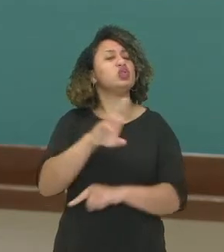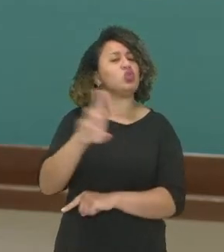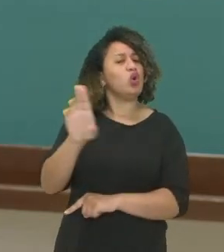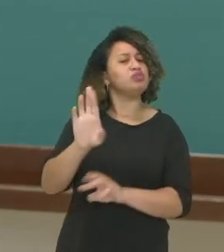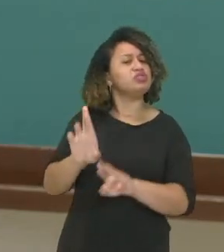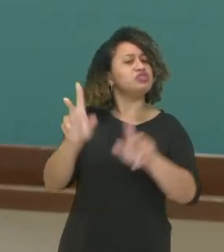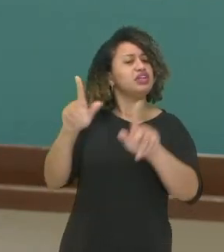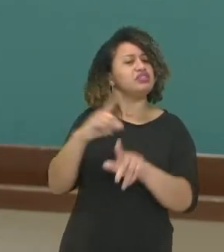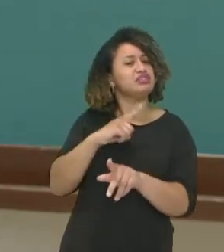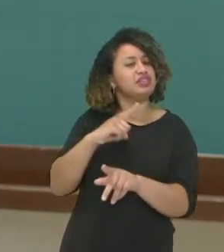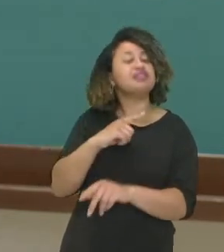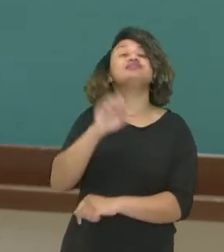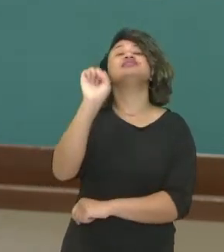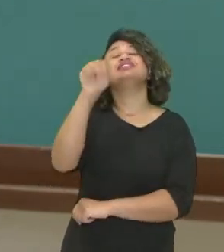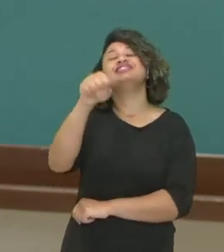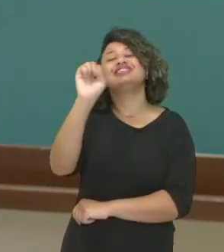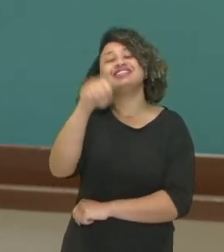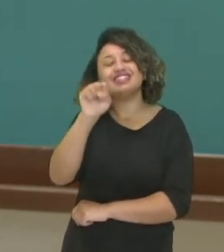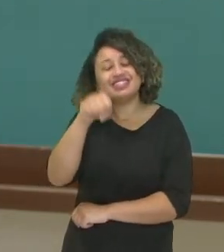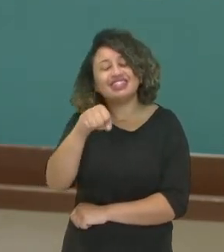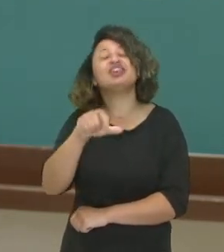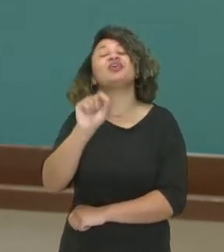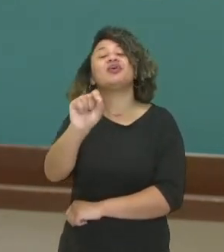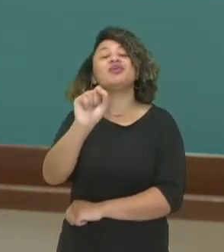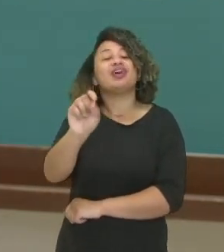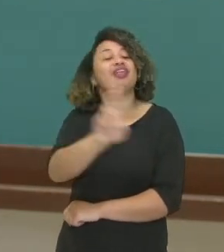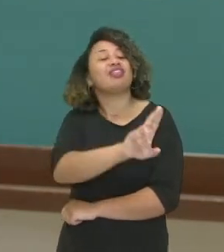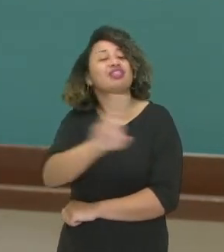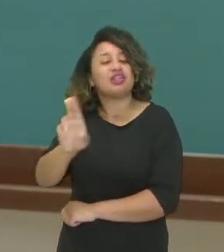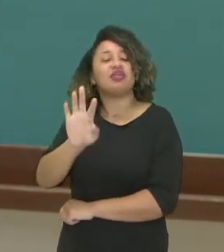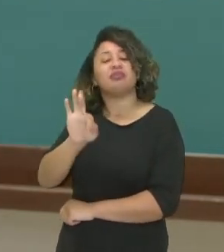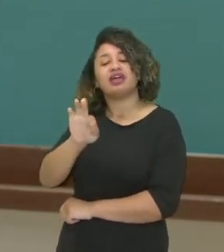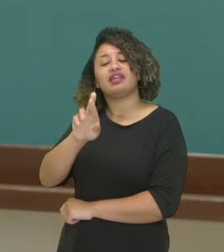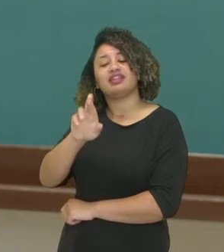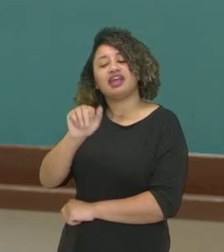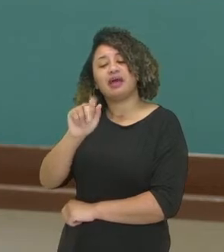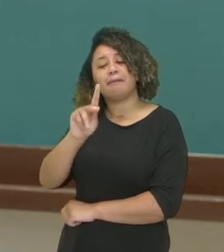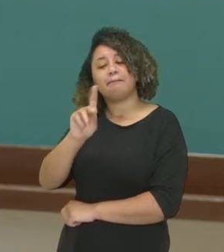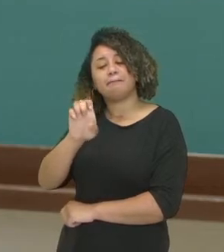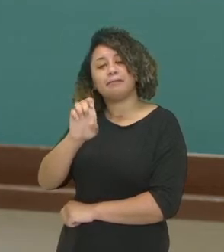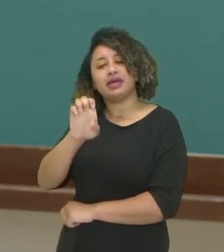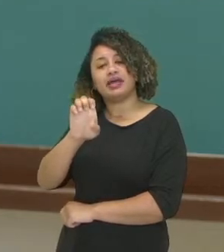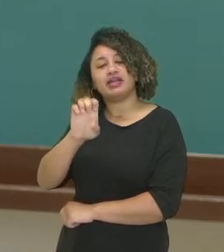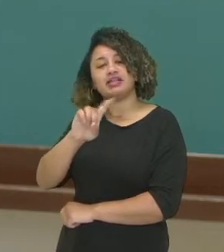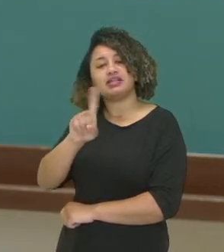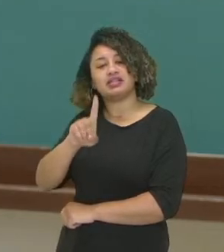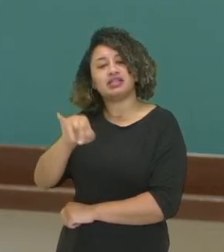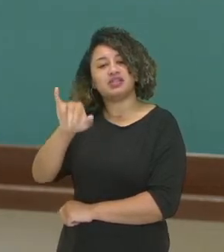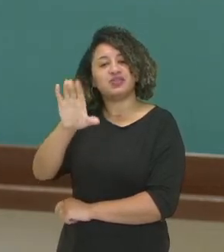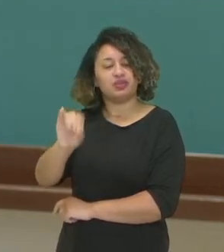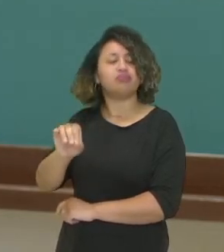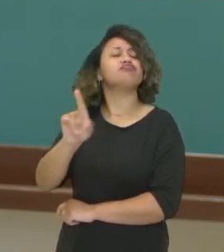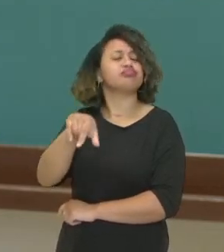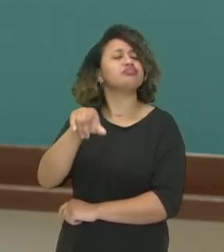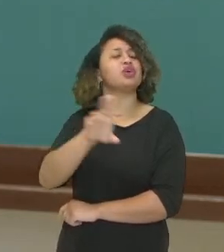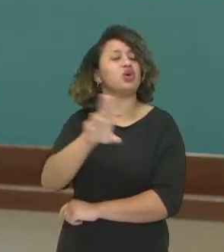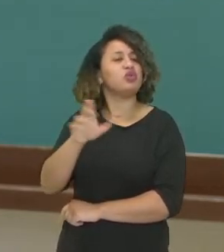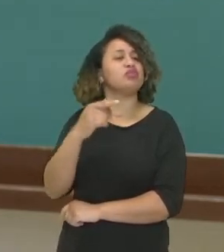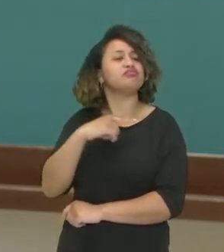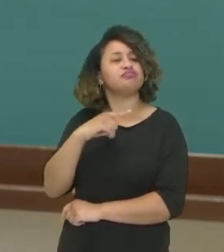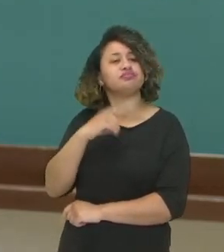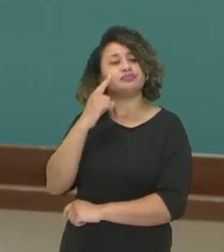especial? Sim, ele recebe, sim, um nome especial, que a gente chama de trapézio, isso mesmo. Então, o trapézio,